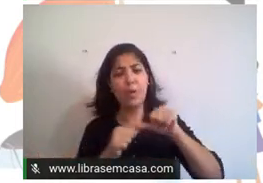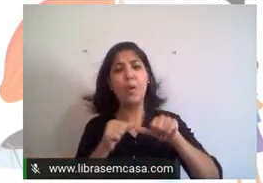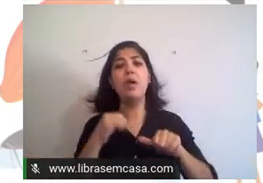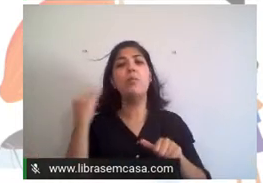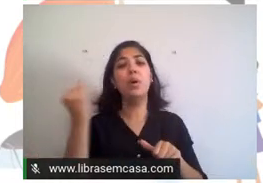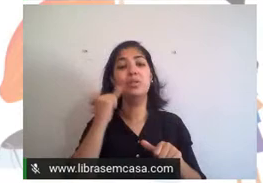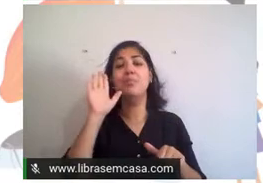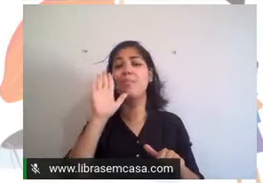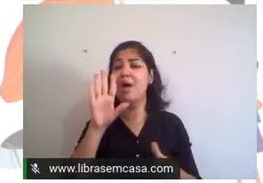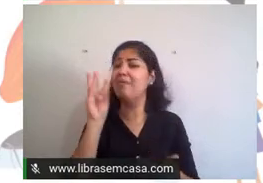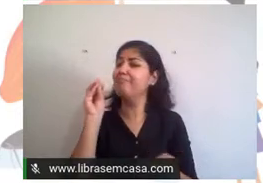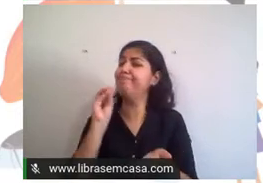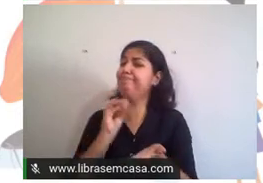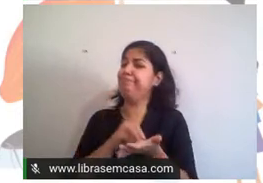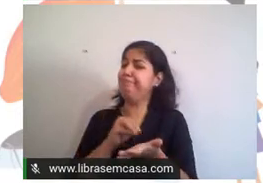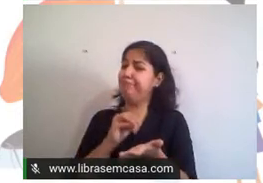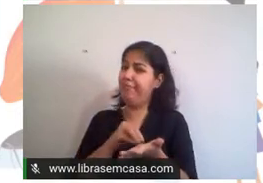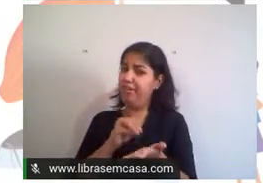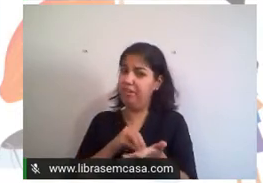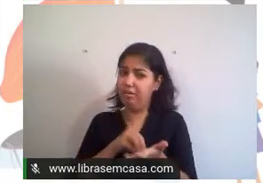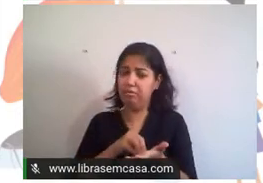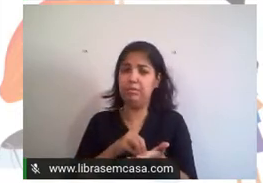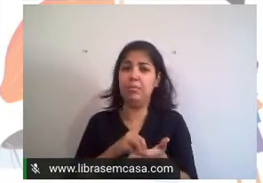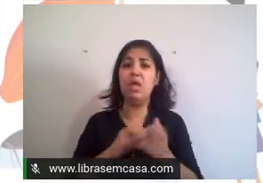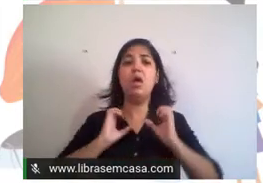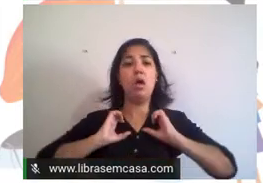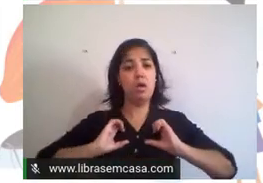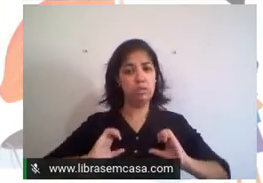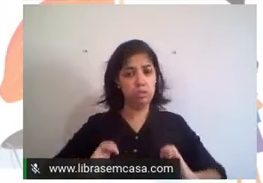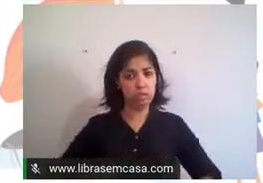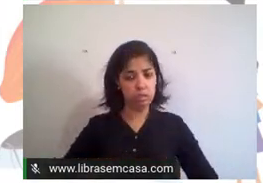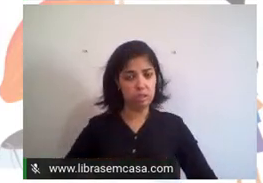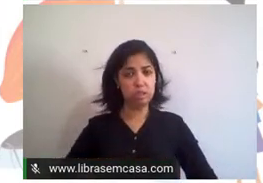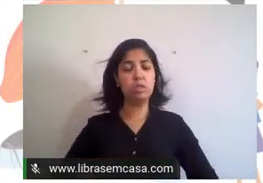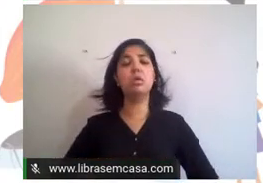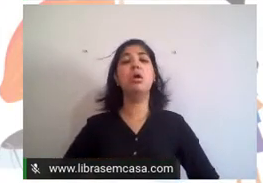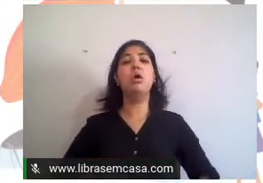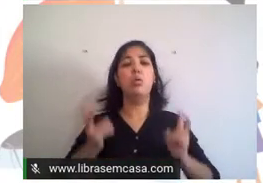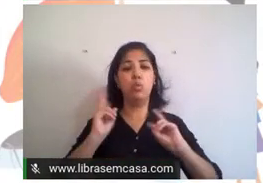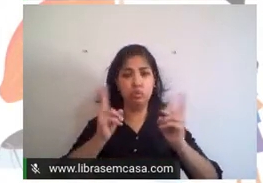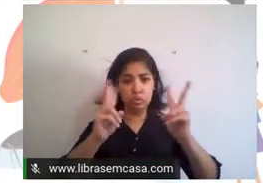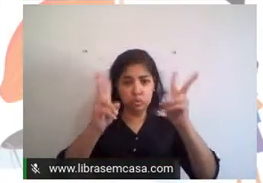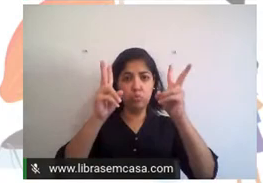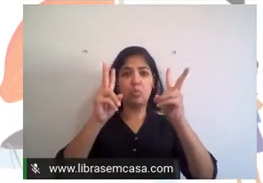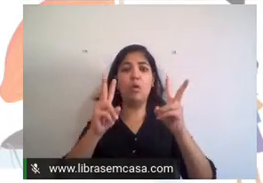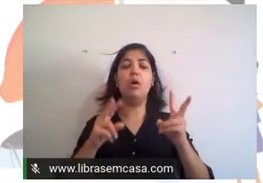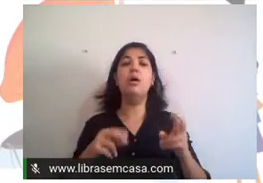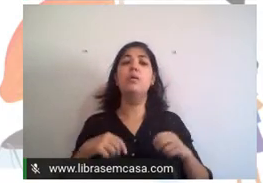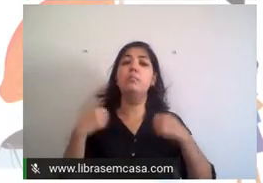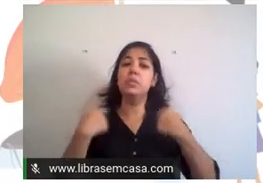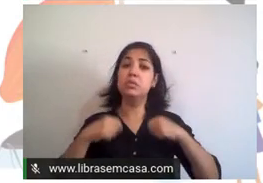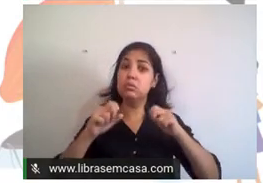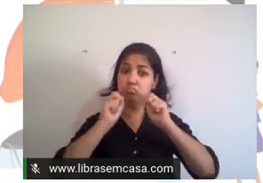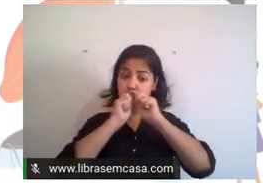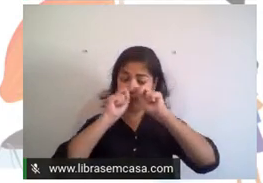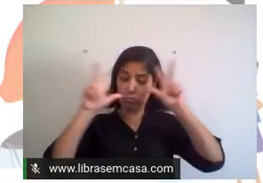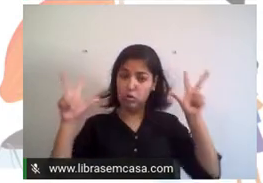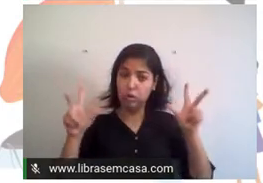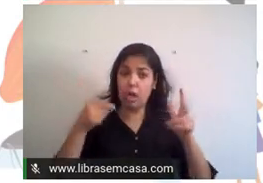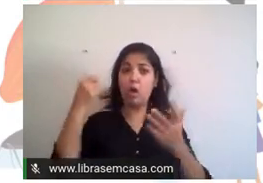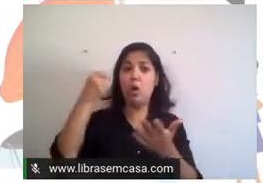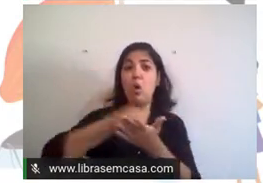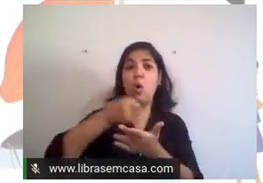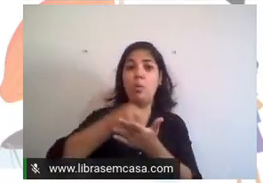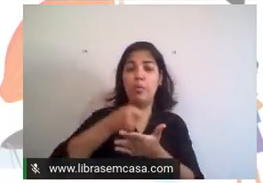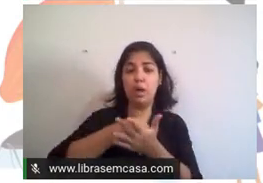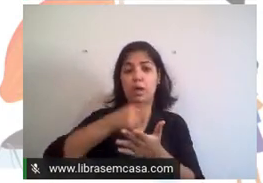suficiente, mas a cidadania continua aqui. Se ela não acordou antes das eleições, ela pode acordar depois e cobrar essas agendas de quem foi